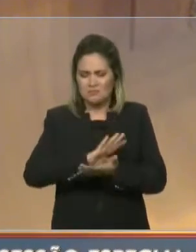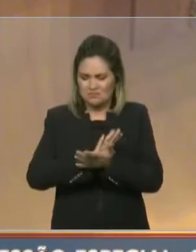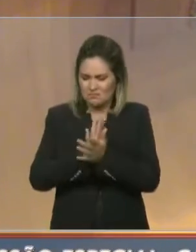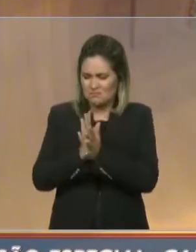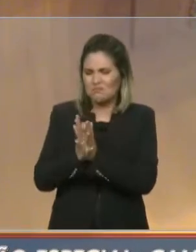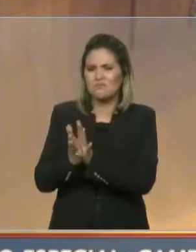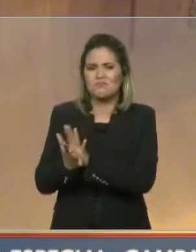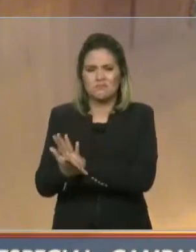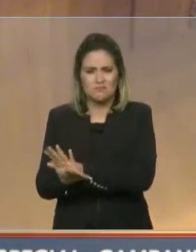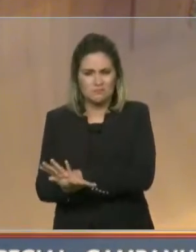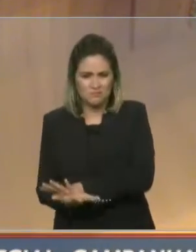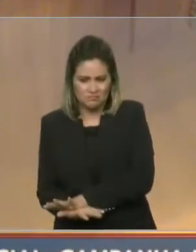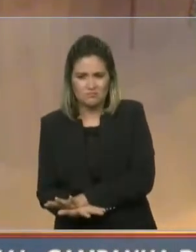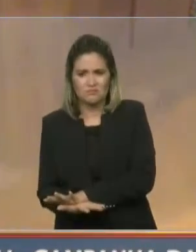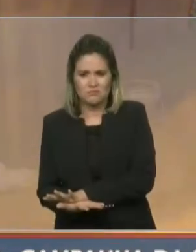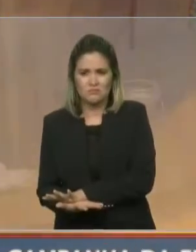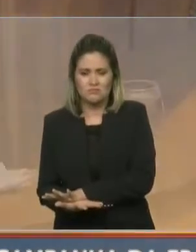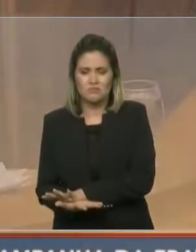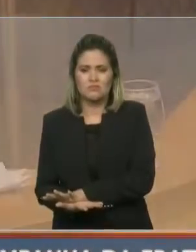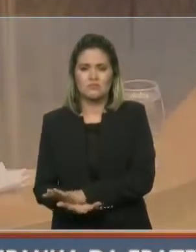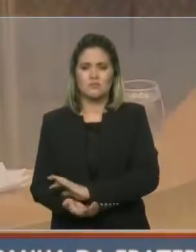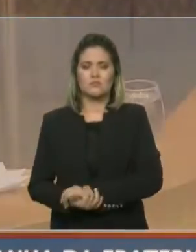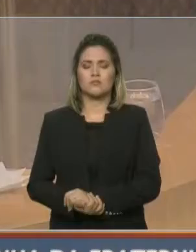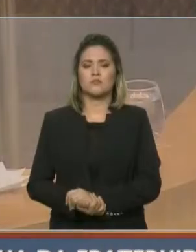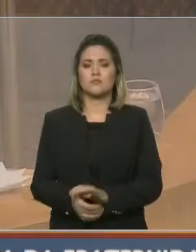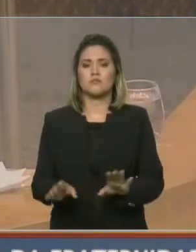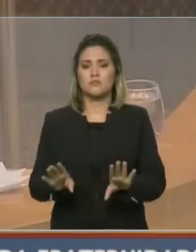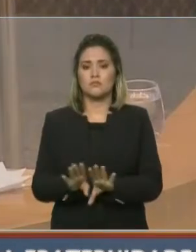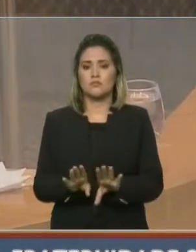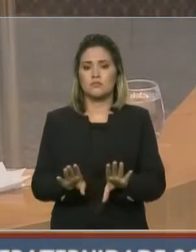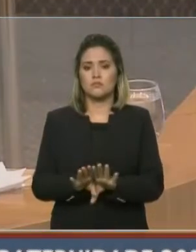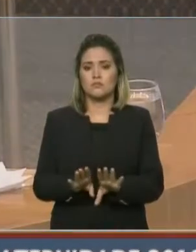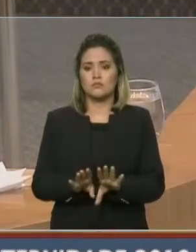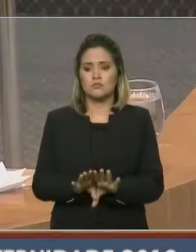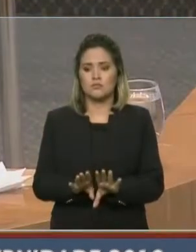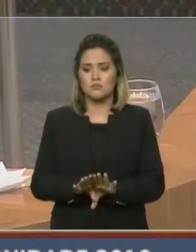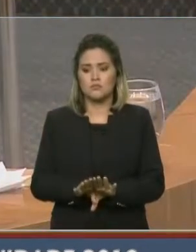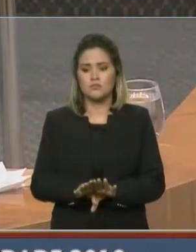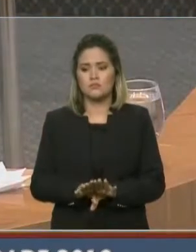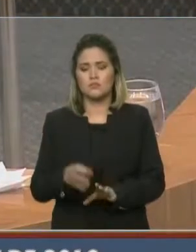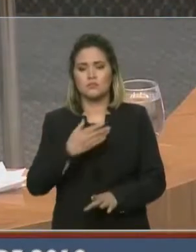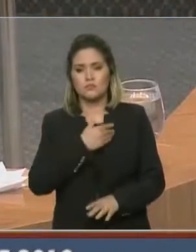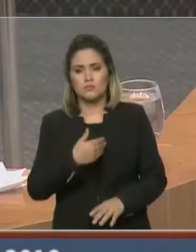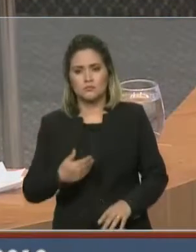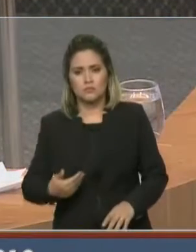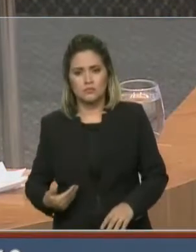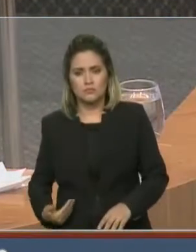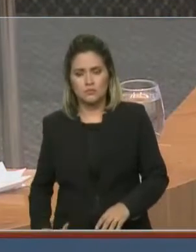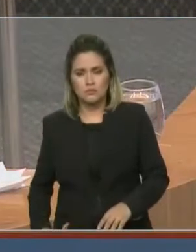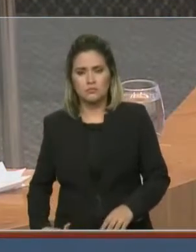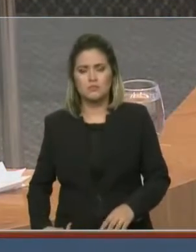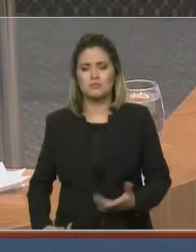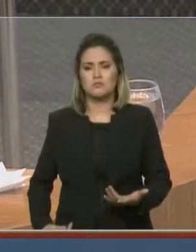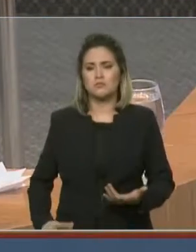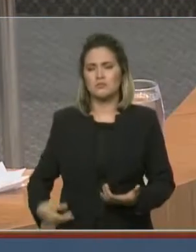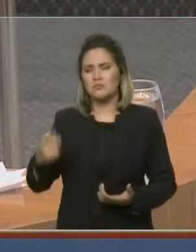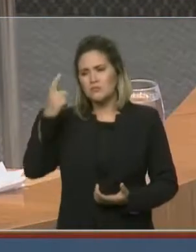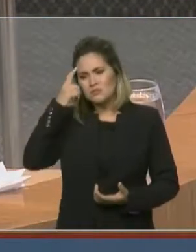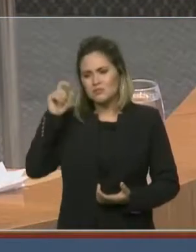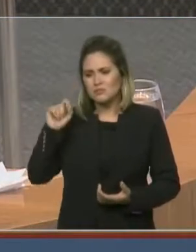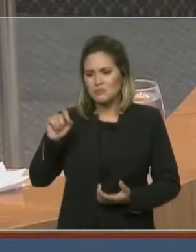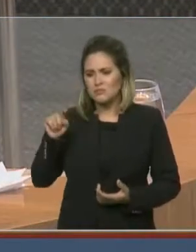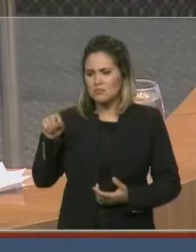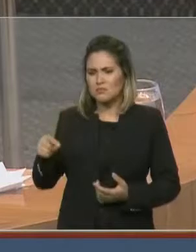discriminados pela elite brasileira, mas agora os próprios governantes tentam